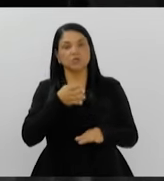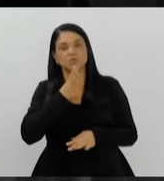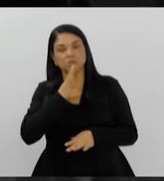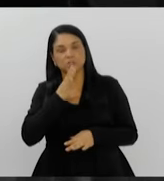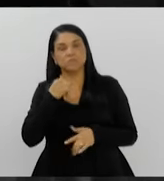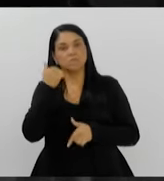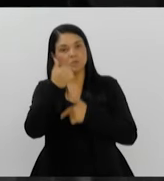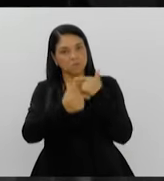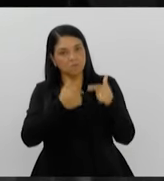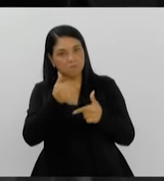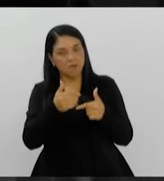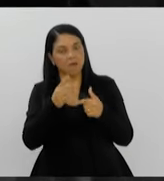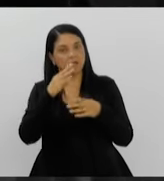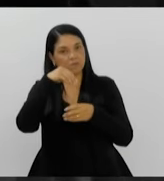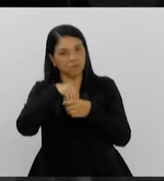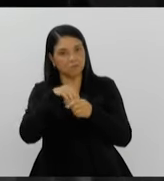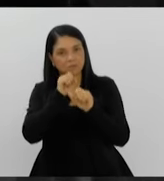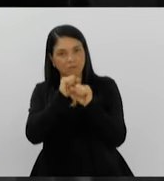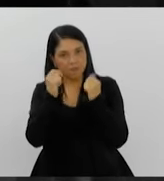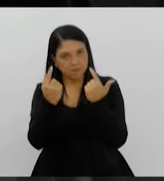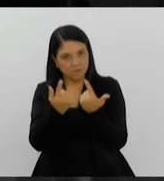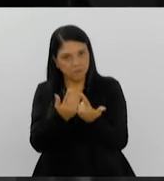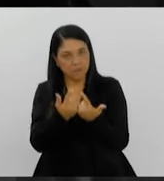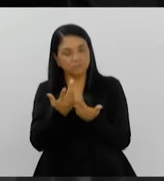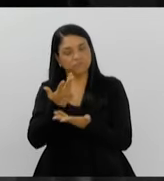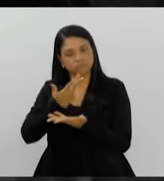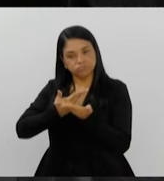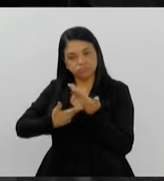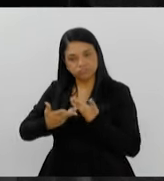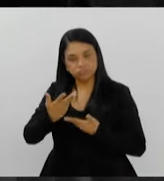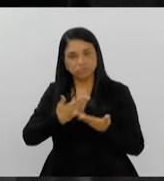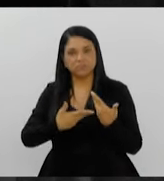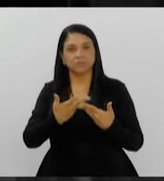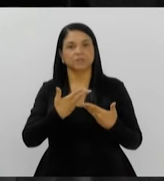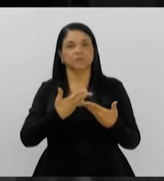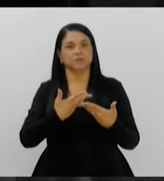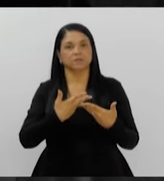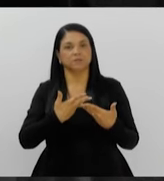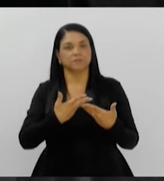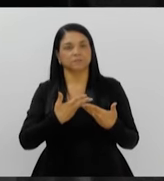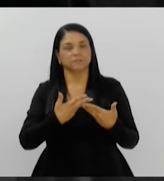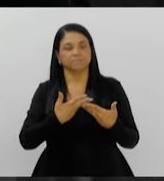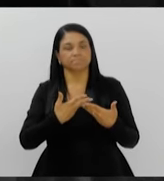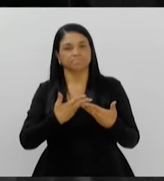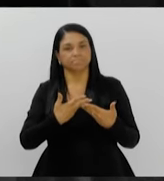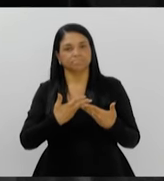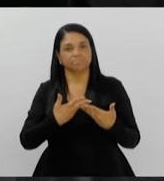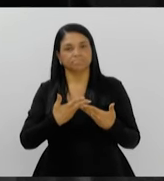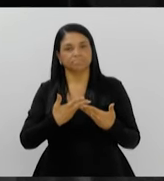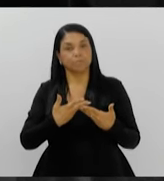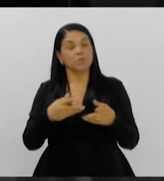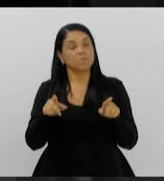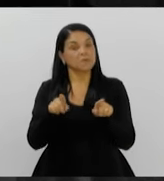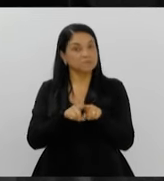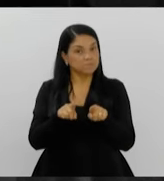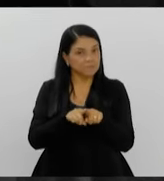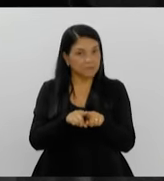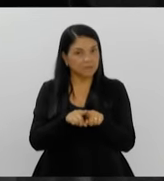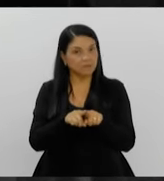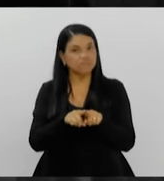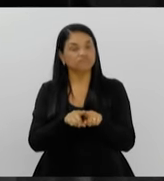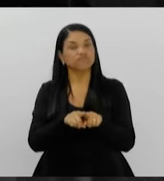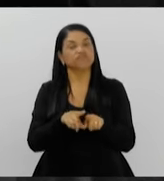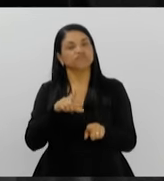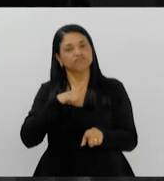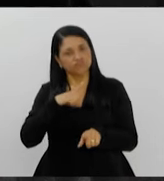condução aqui nessa casa de Harmonia de elegância mas também aqui já tive